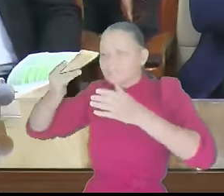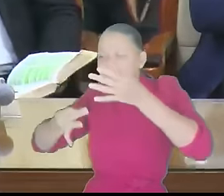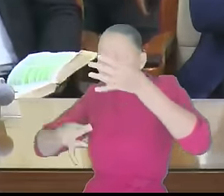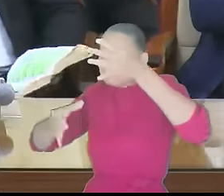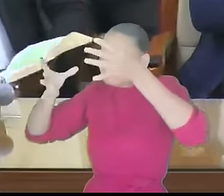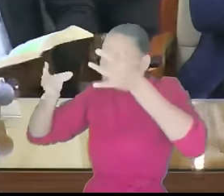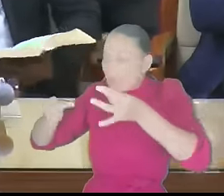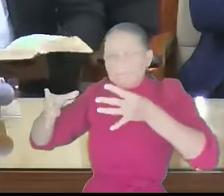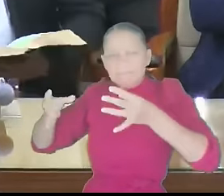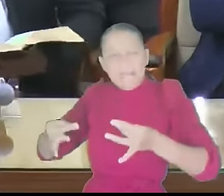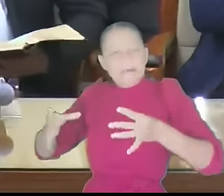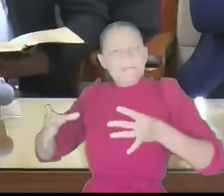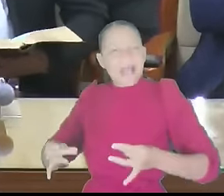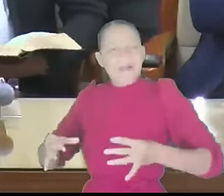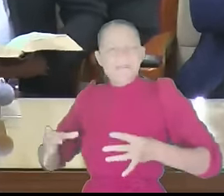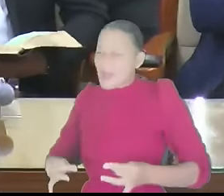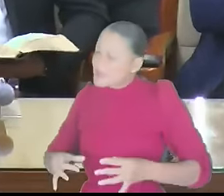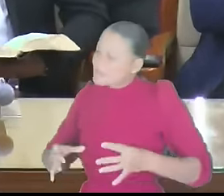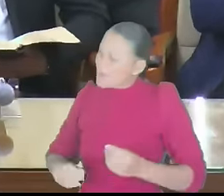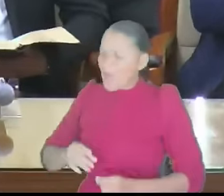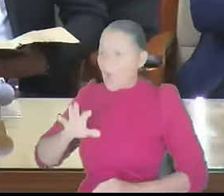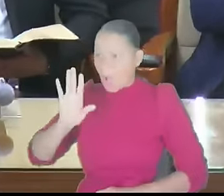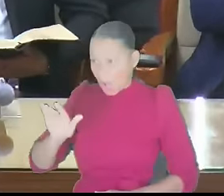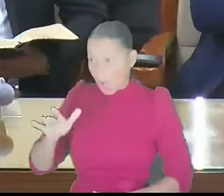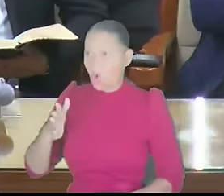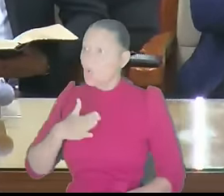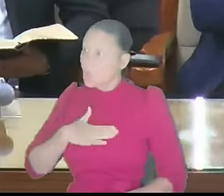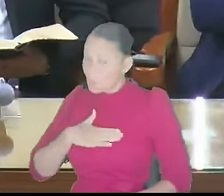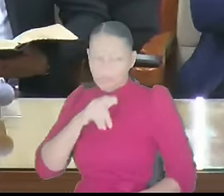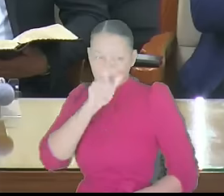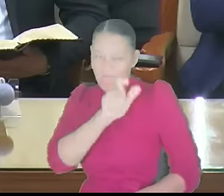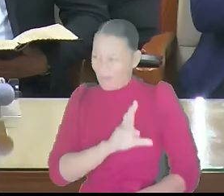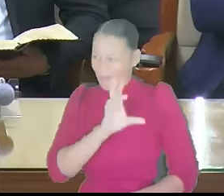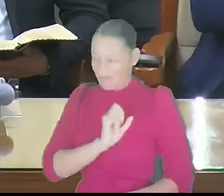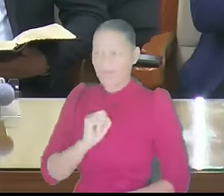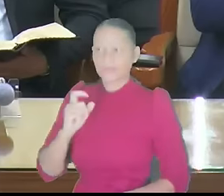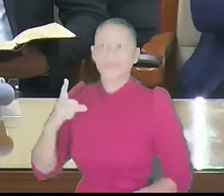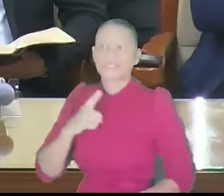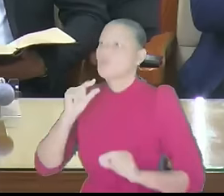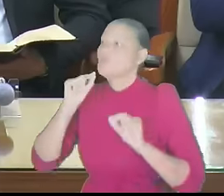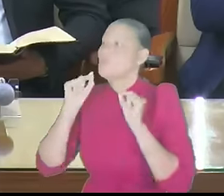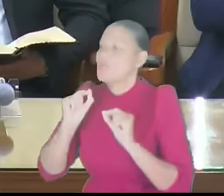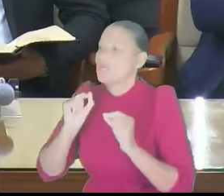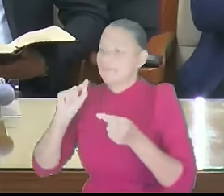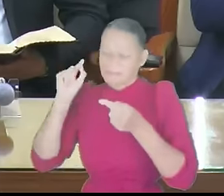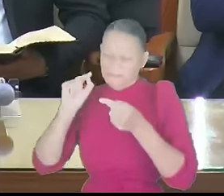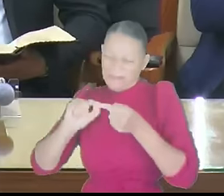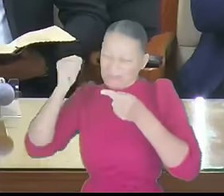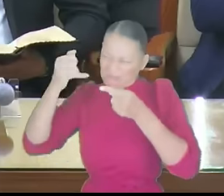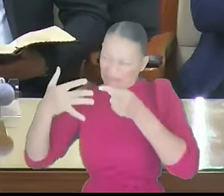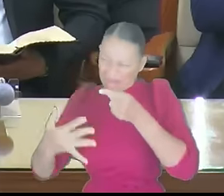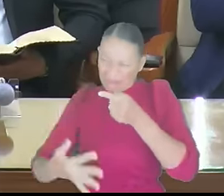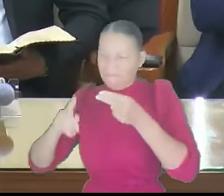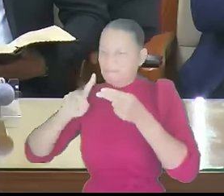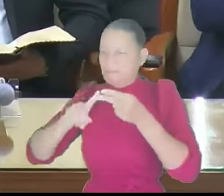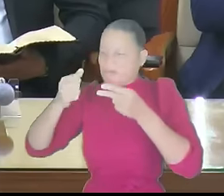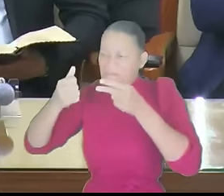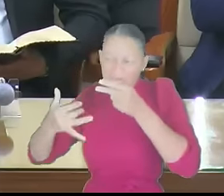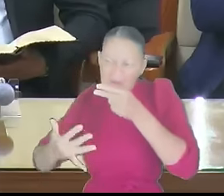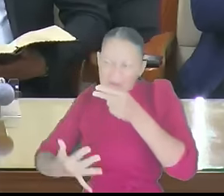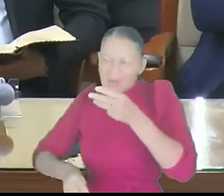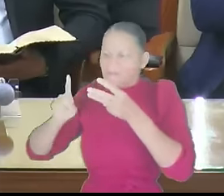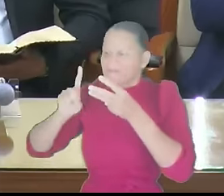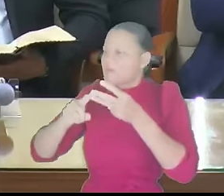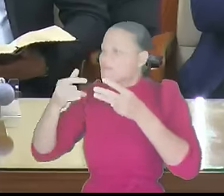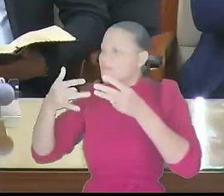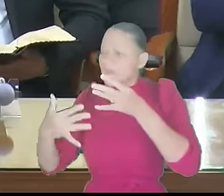A noiva falou das características do noivo. Isso fala, irmãos, que